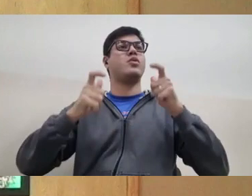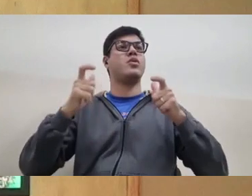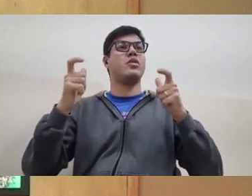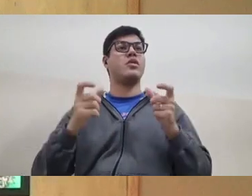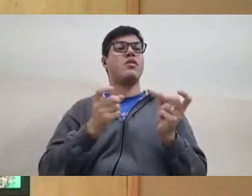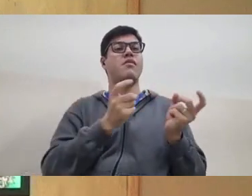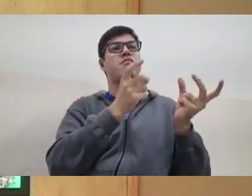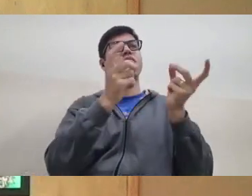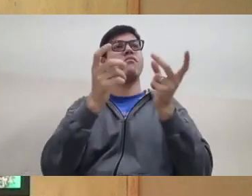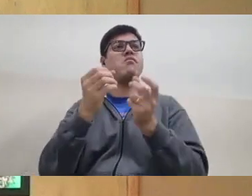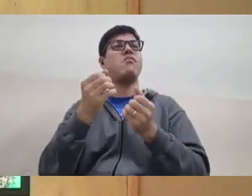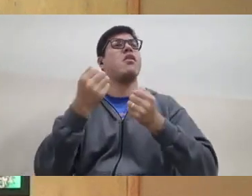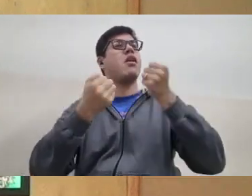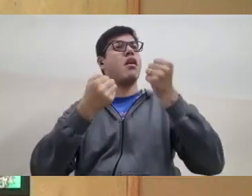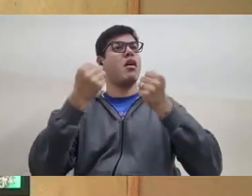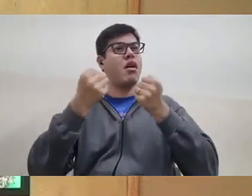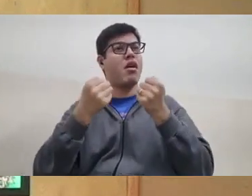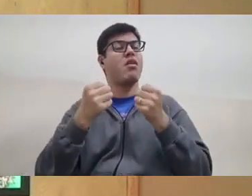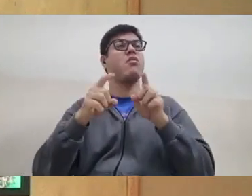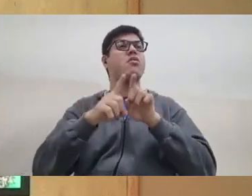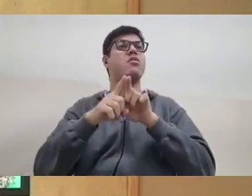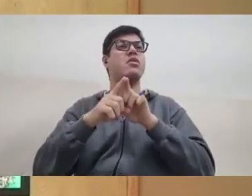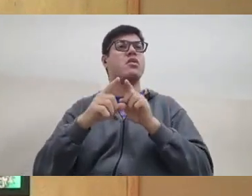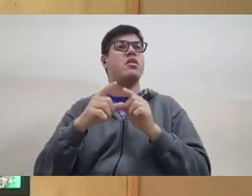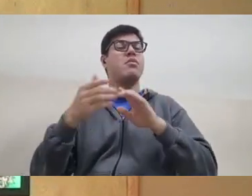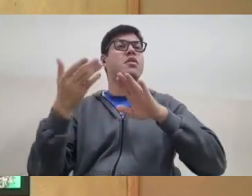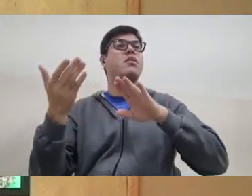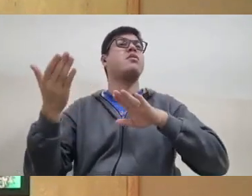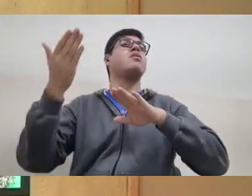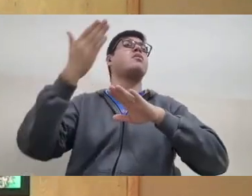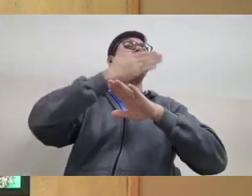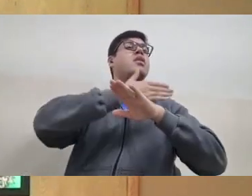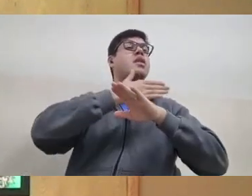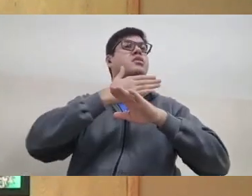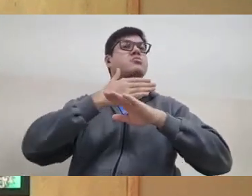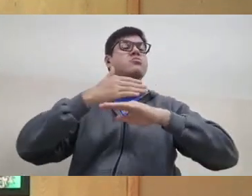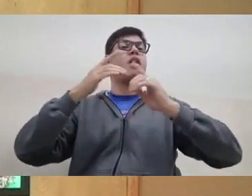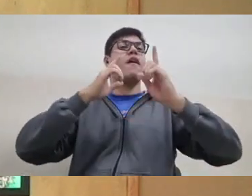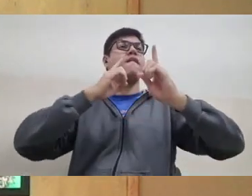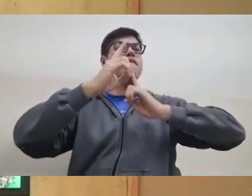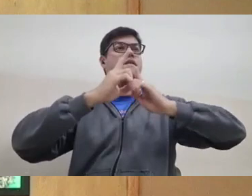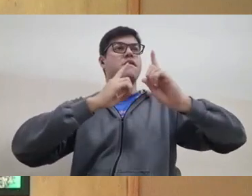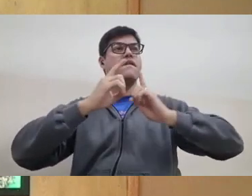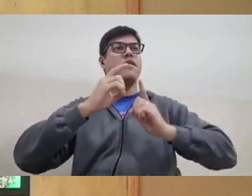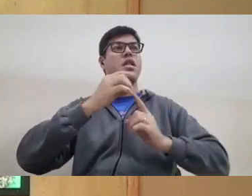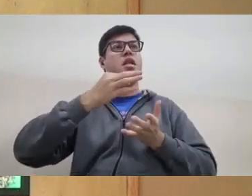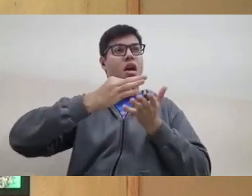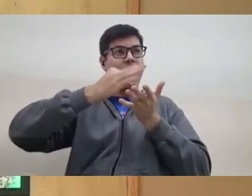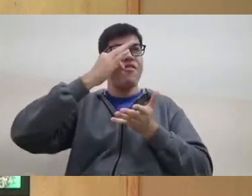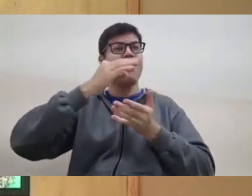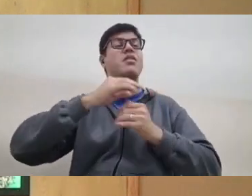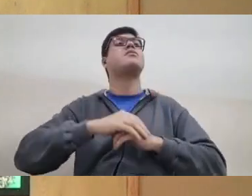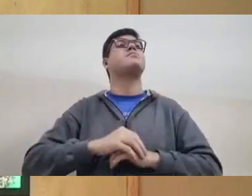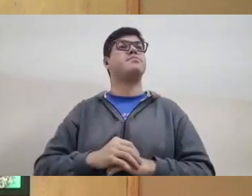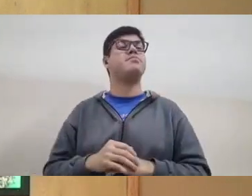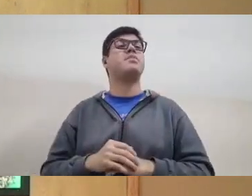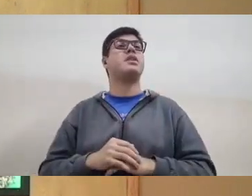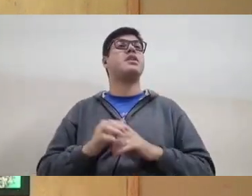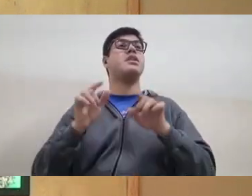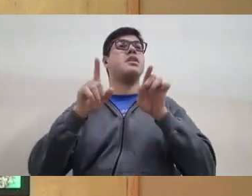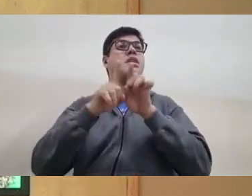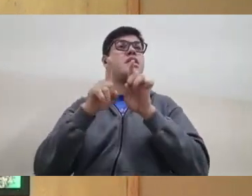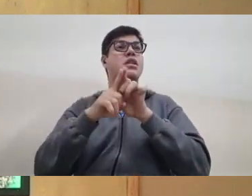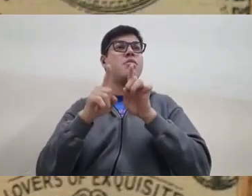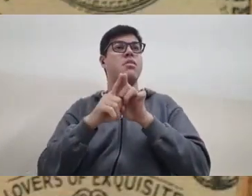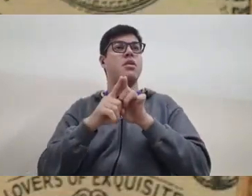era Santa Cândida na época que não antes da Santa Cruz na Avenida do Café ali sim sim eu trabalhei ali e